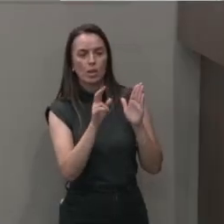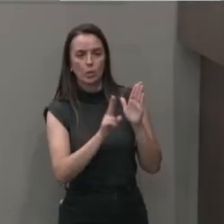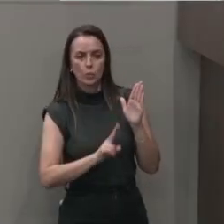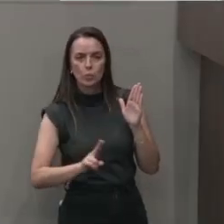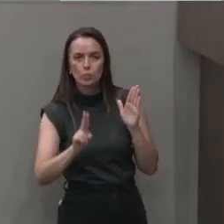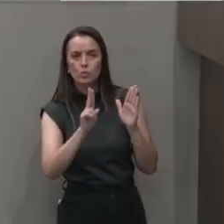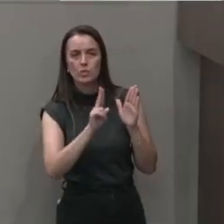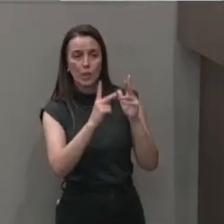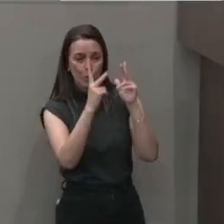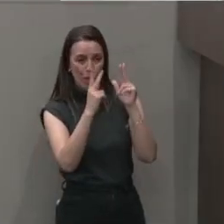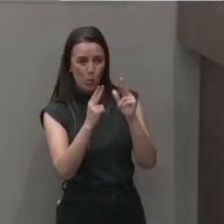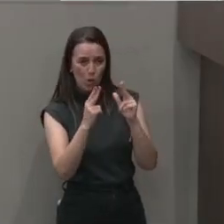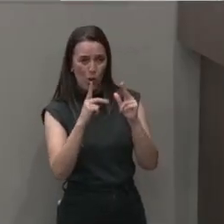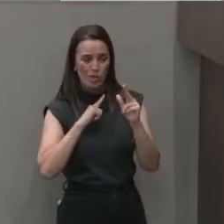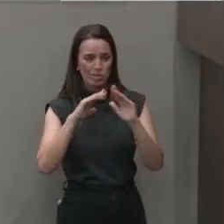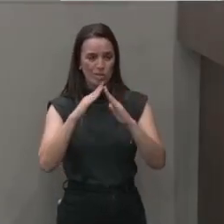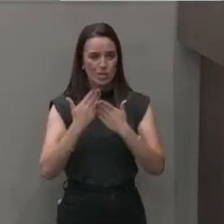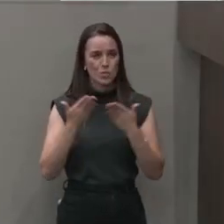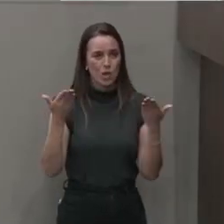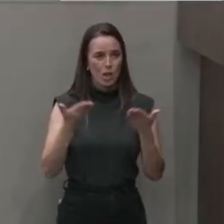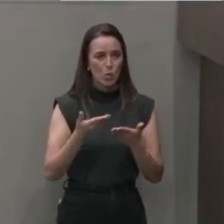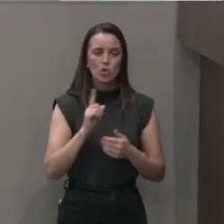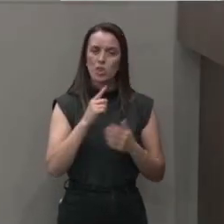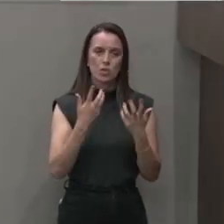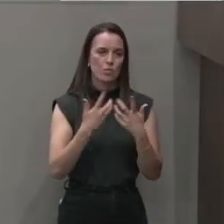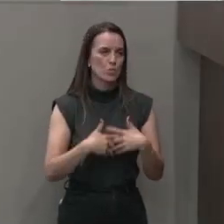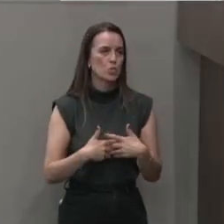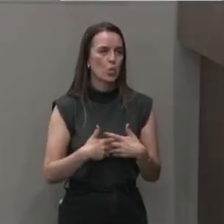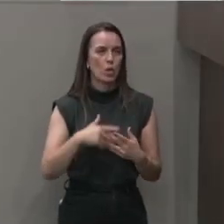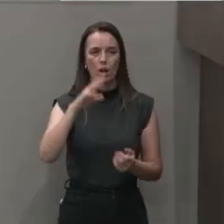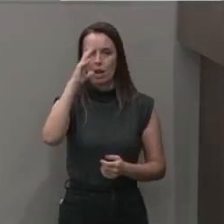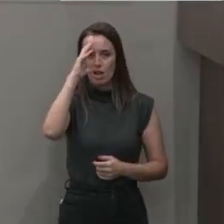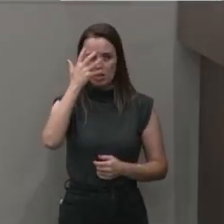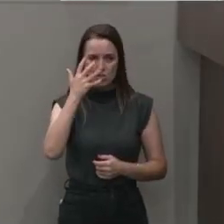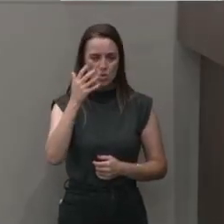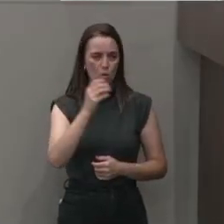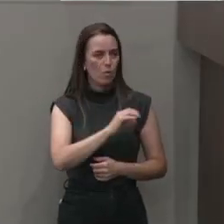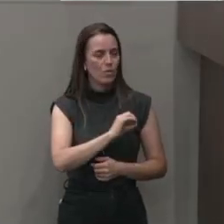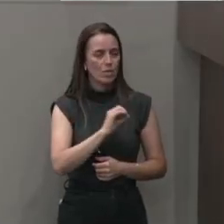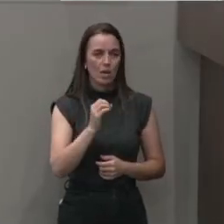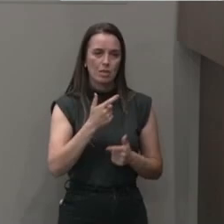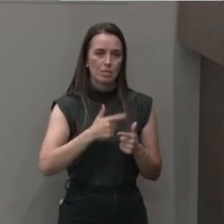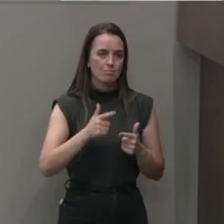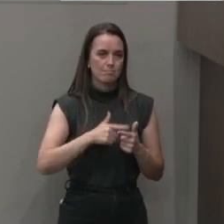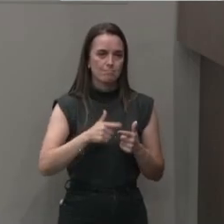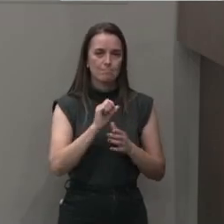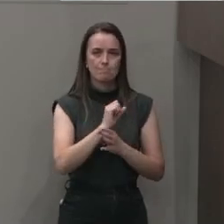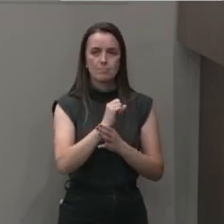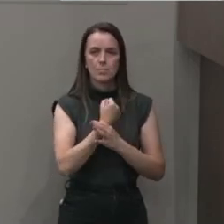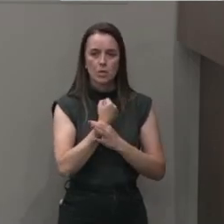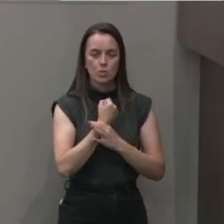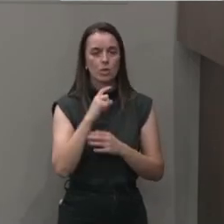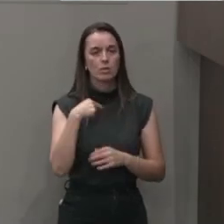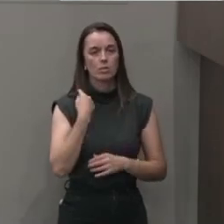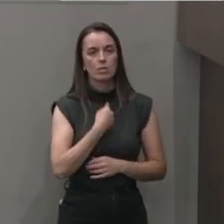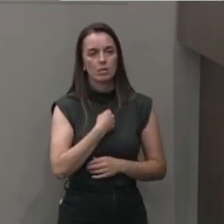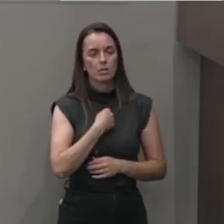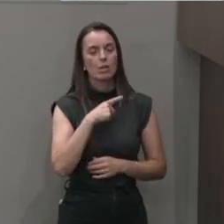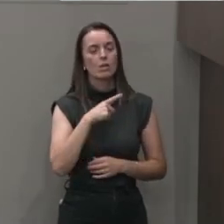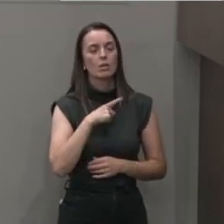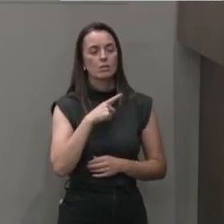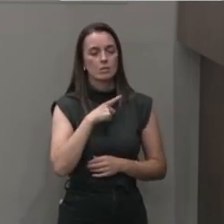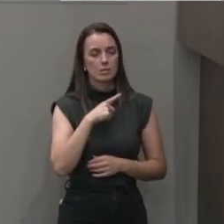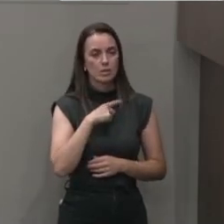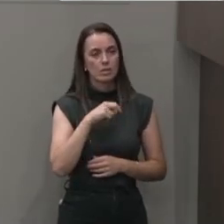educação, não funciona. Então, de fato, não vai resolver os problemas de segurança que a gente tem nas